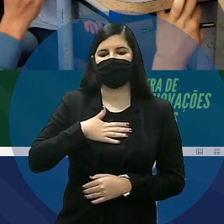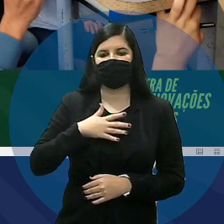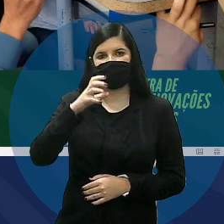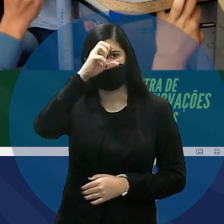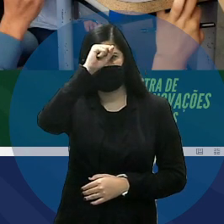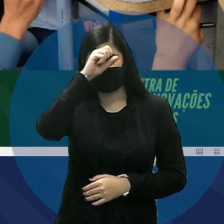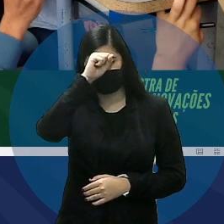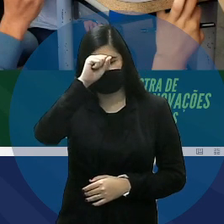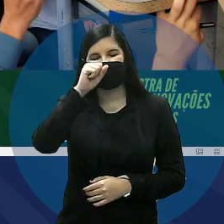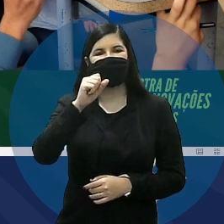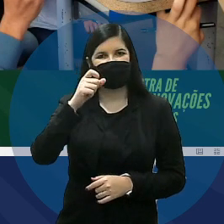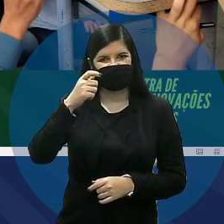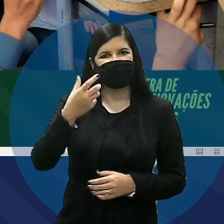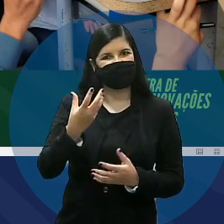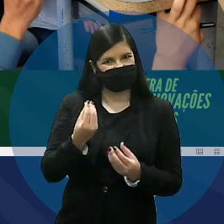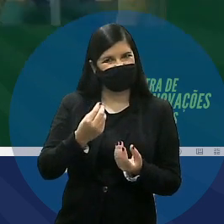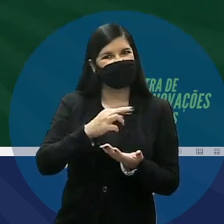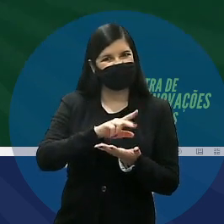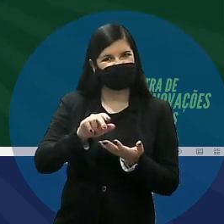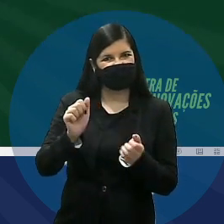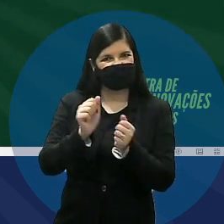com isso. Próximo.